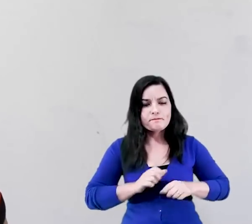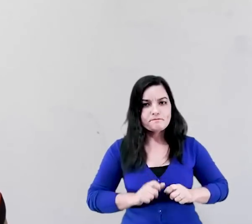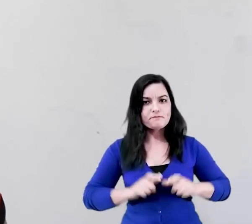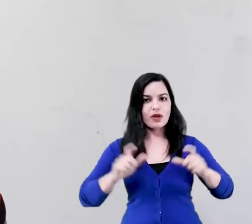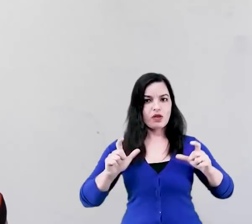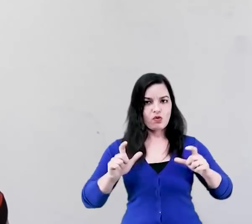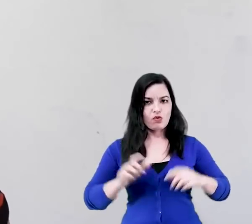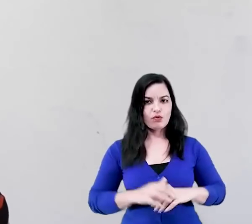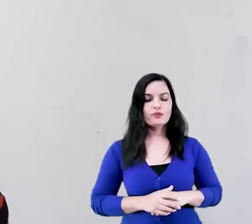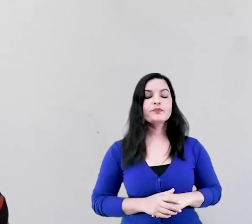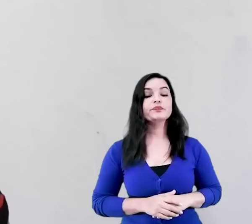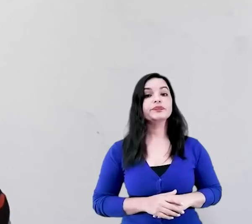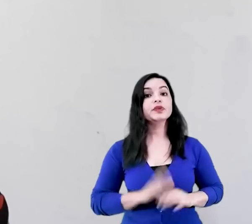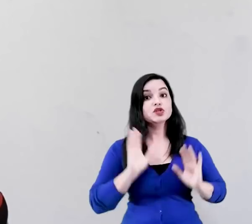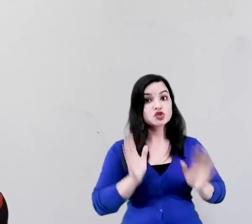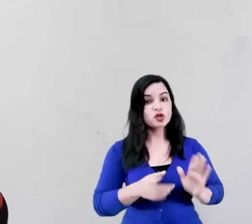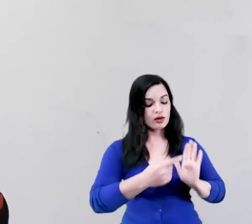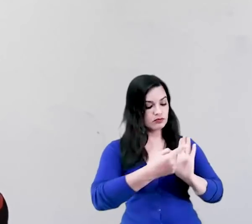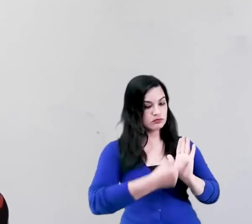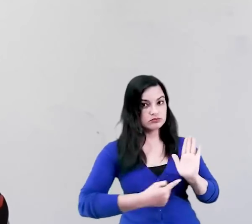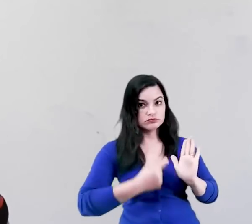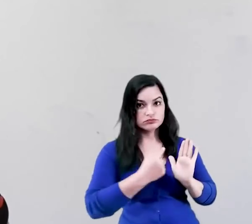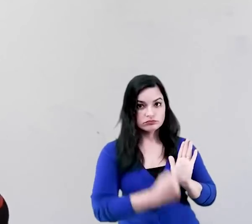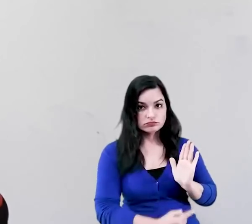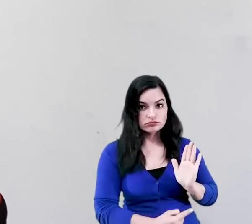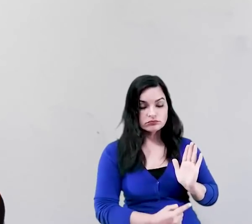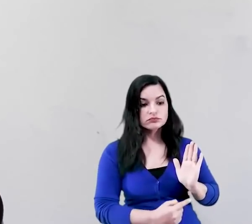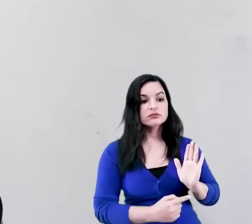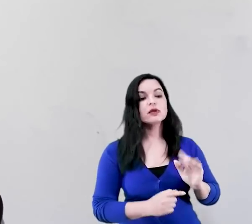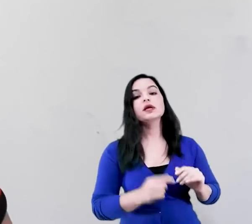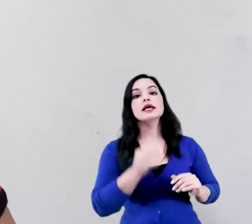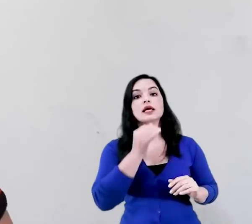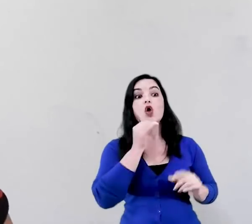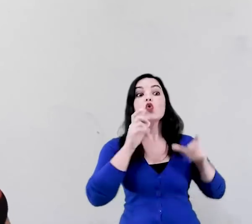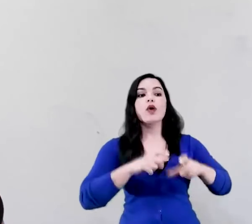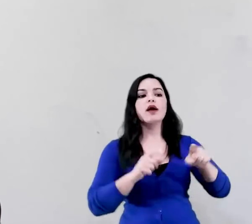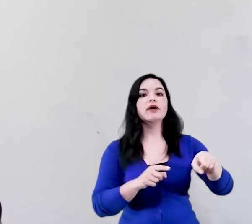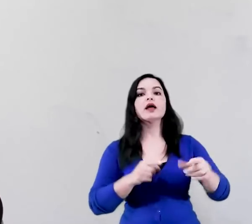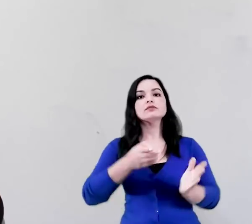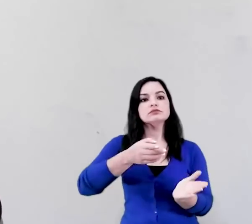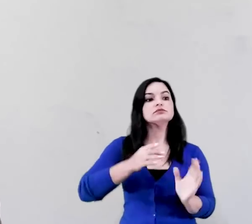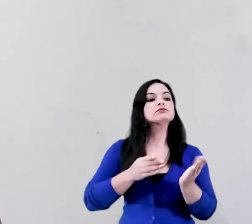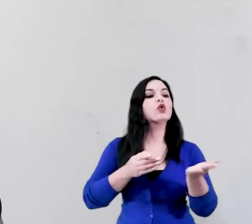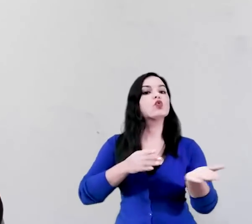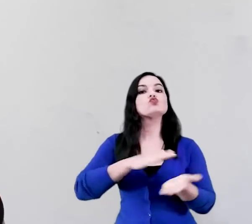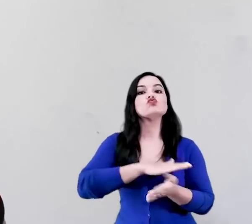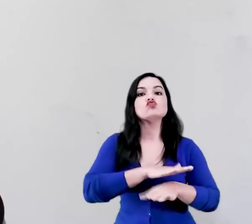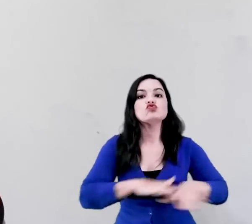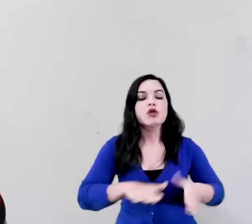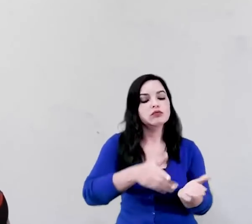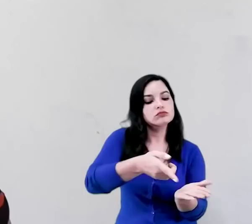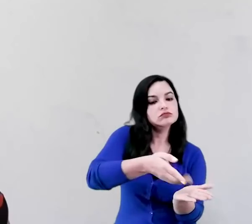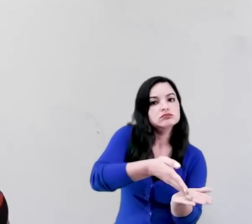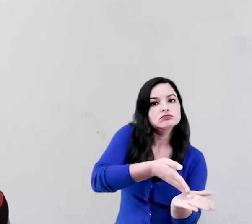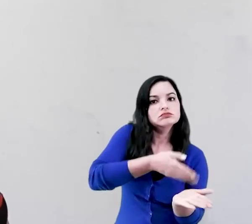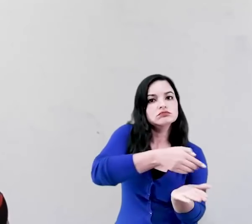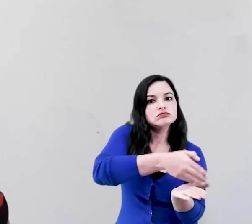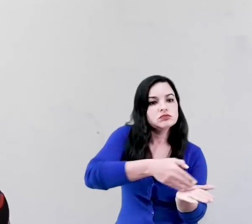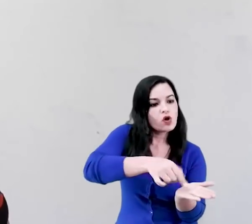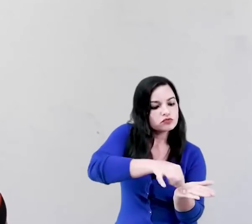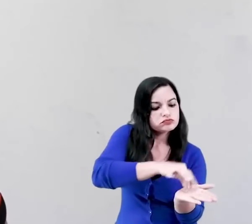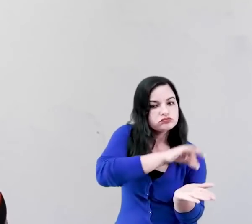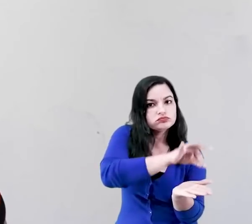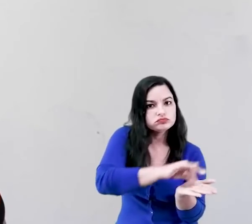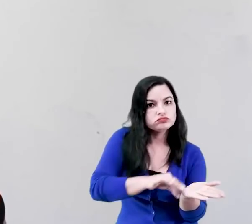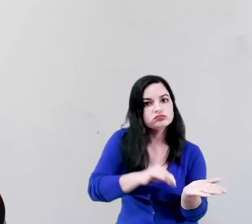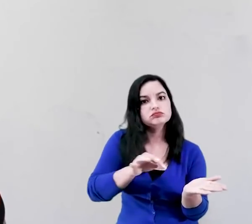essa marcação, você deve reproduzir essa mesma situação no seu caderno. A imagem